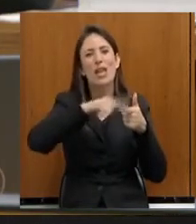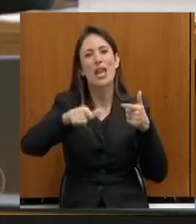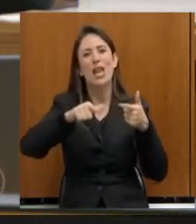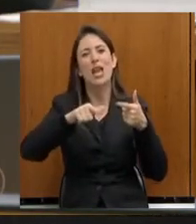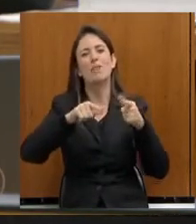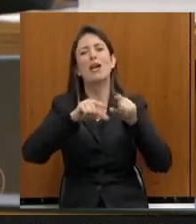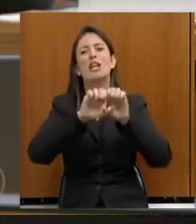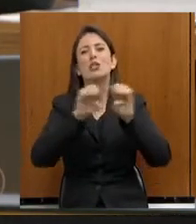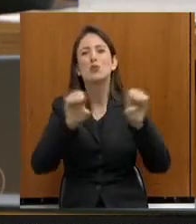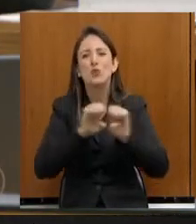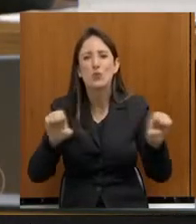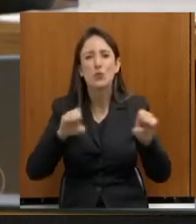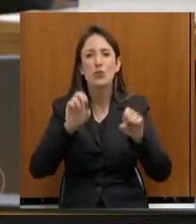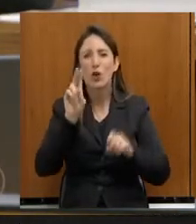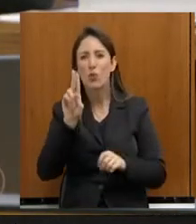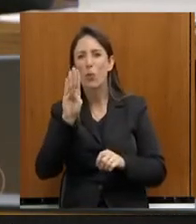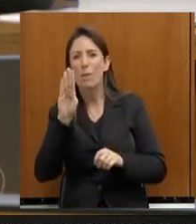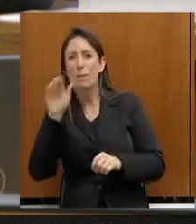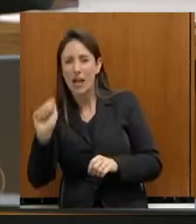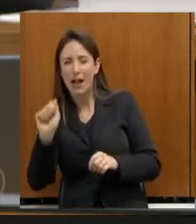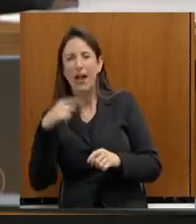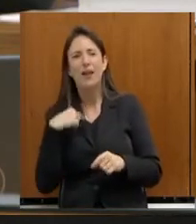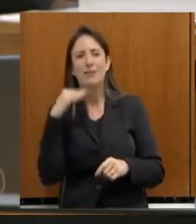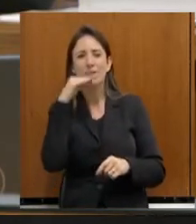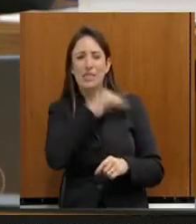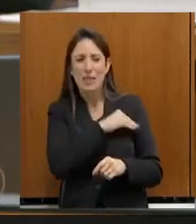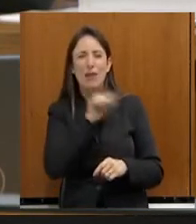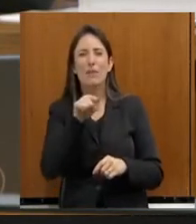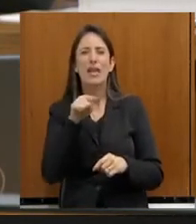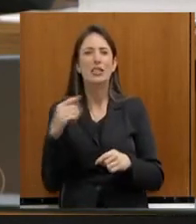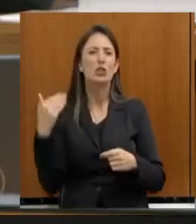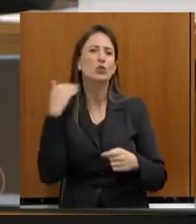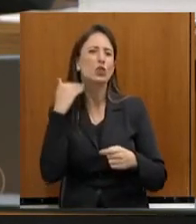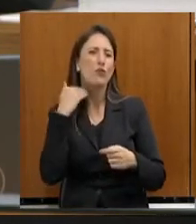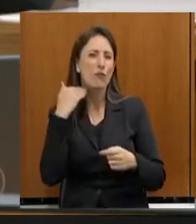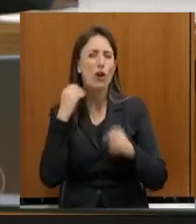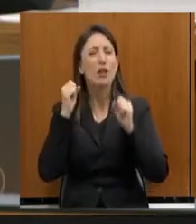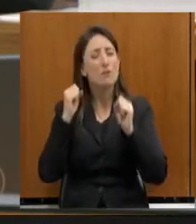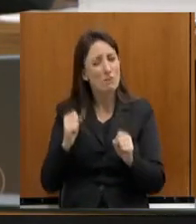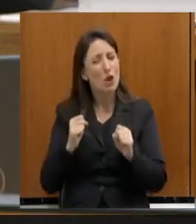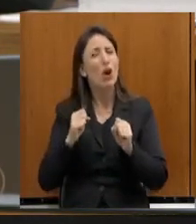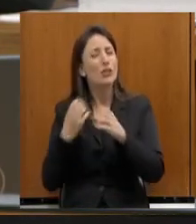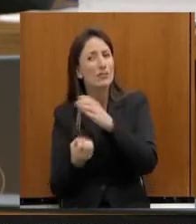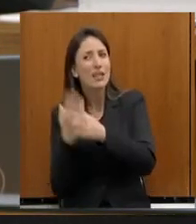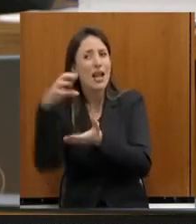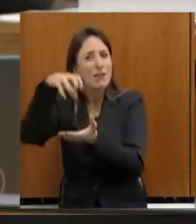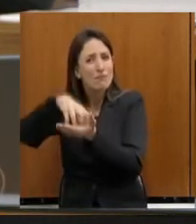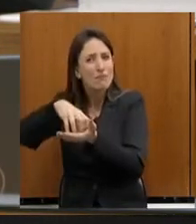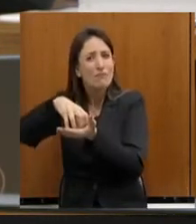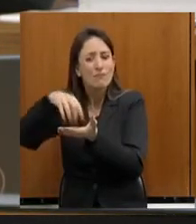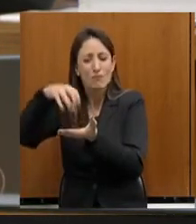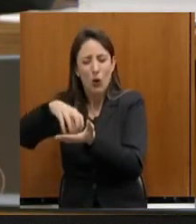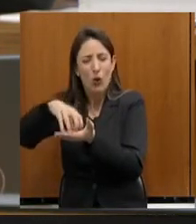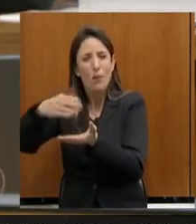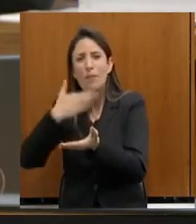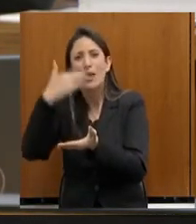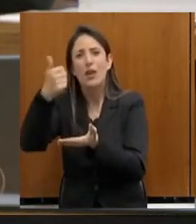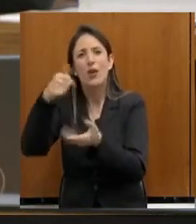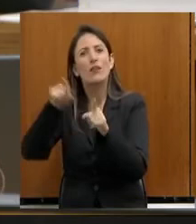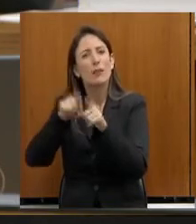entendemos que Juiz de Fora pode agregar né um polo mais significativo inclusive de infraestrutura para